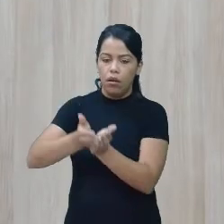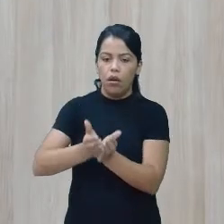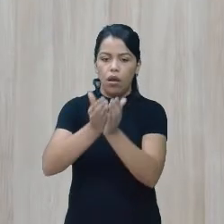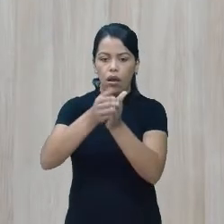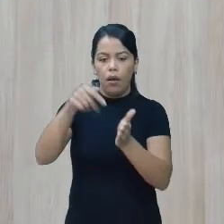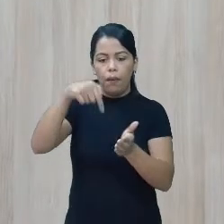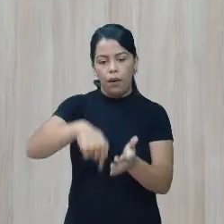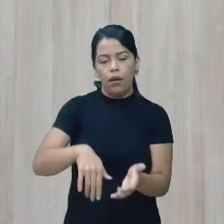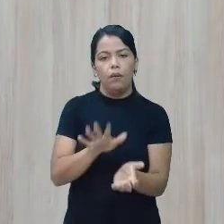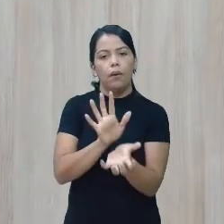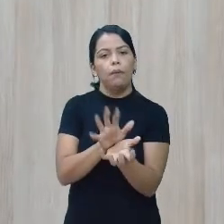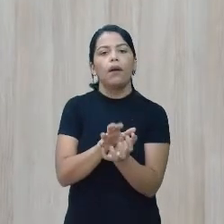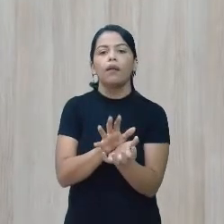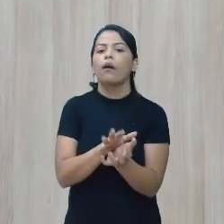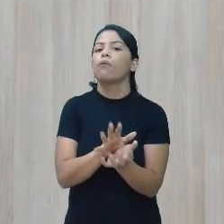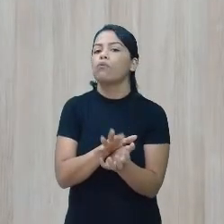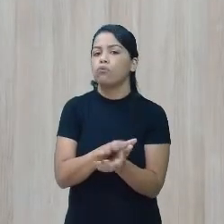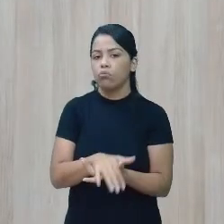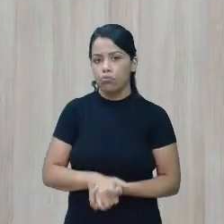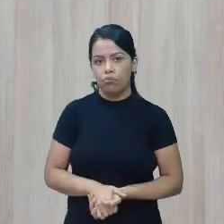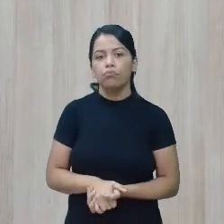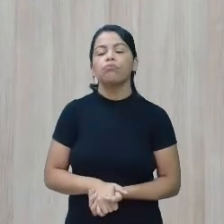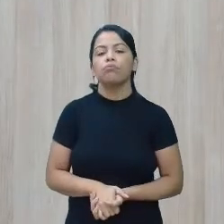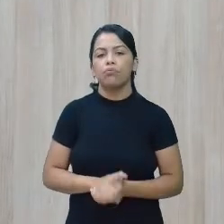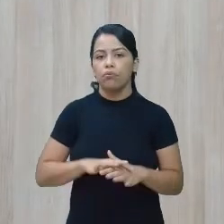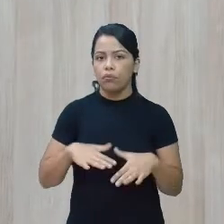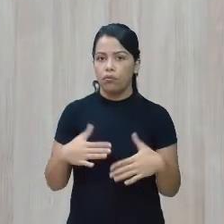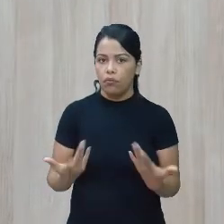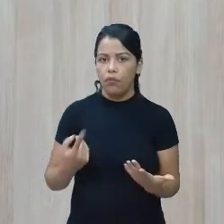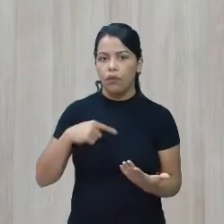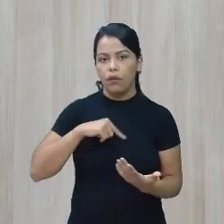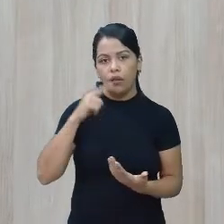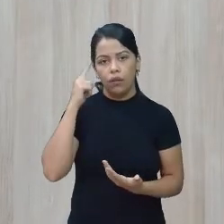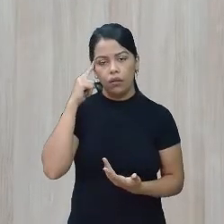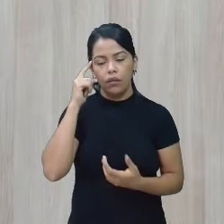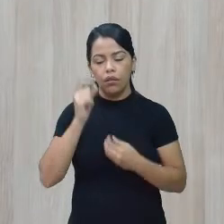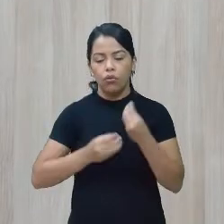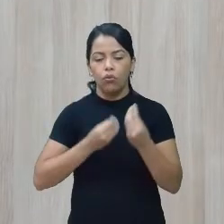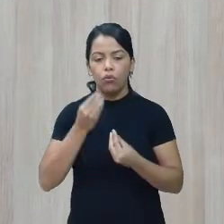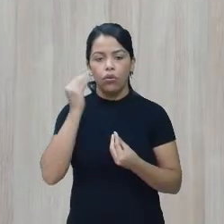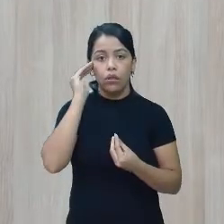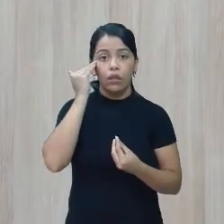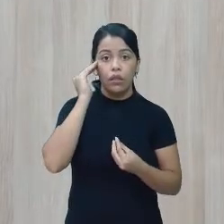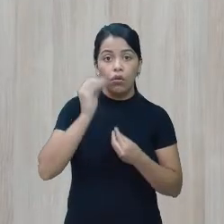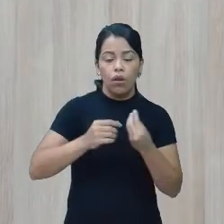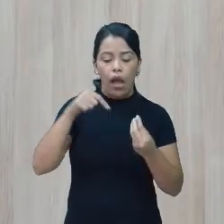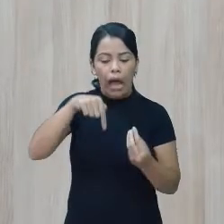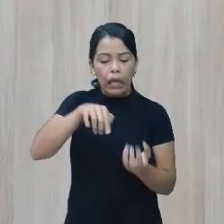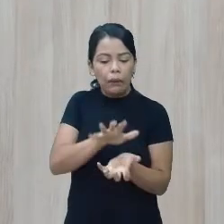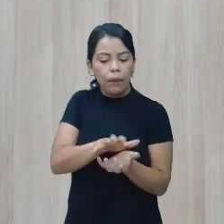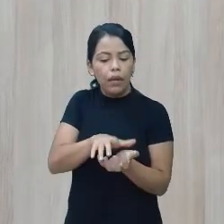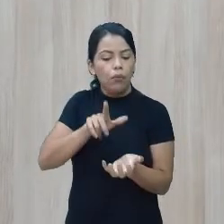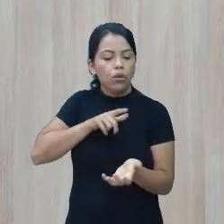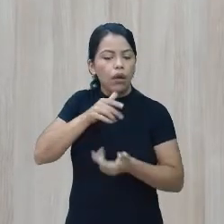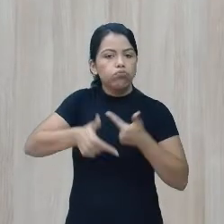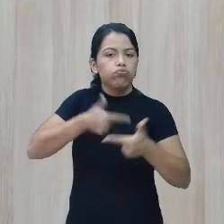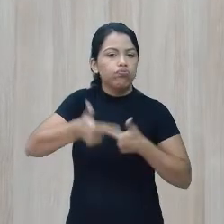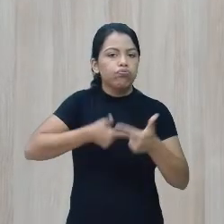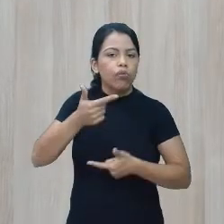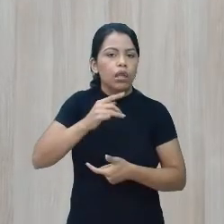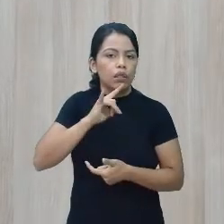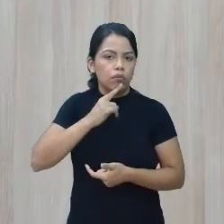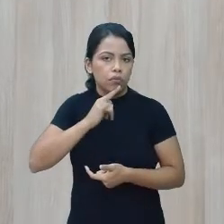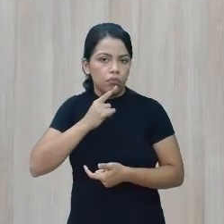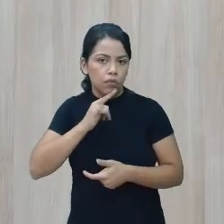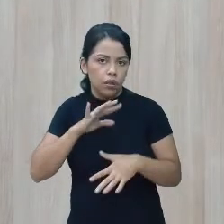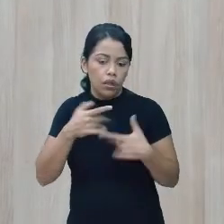Muito bem, professor Paulo. Então, o que nós entendemos aí, né? Aqui em Pernambuco, por exemplo, havia uma grande produção de cachaça. Então,